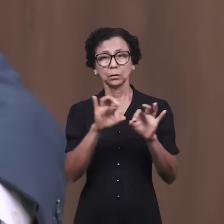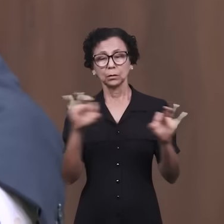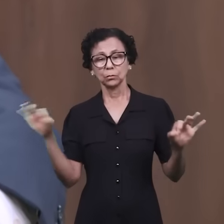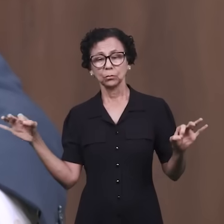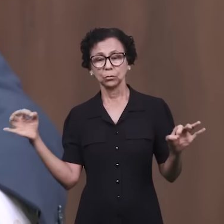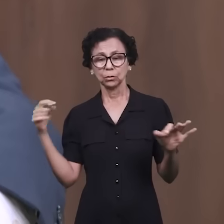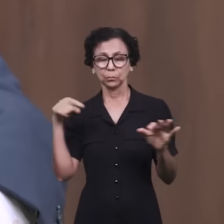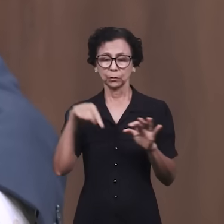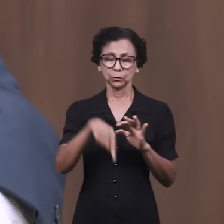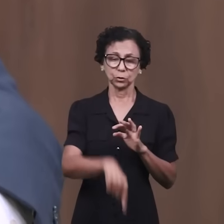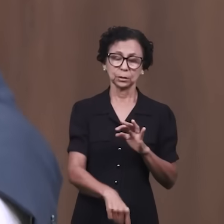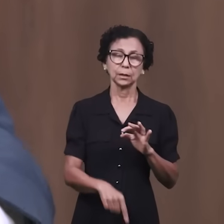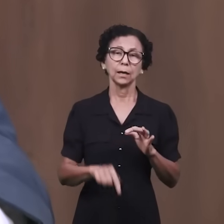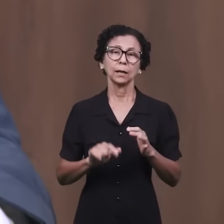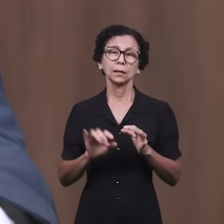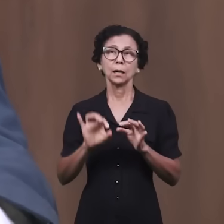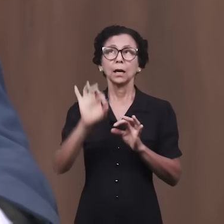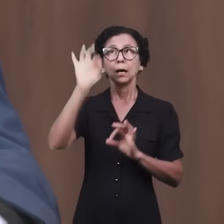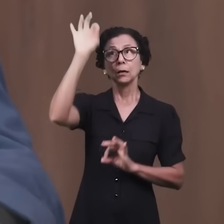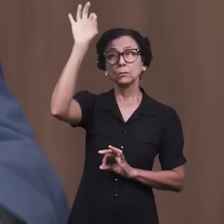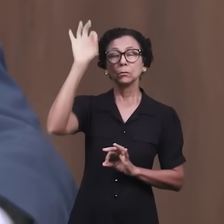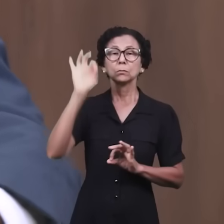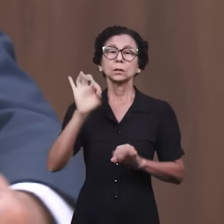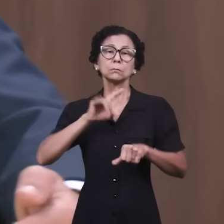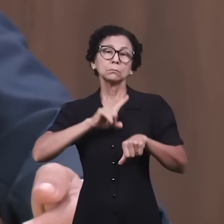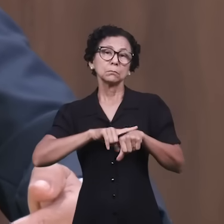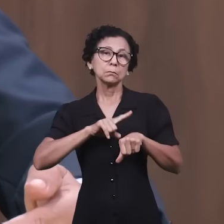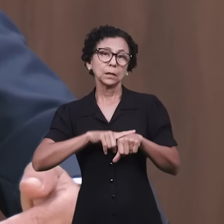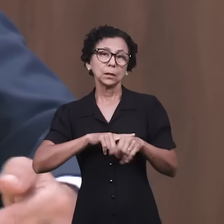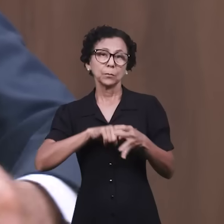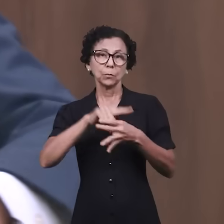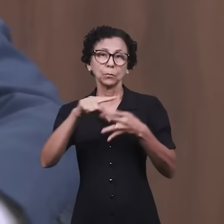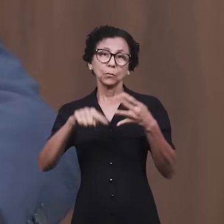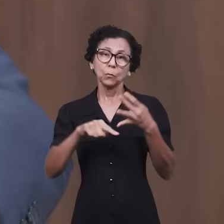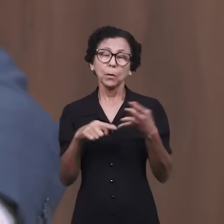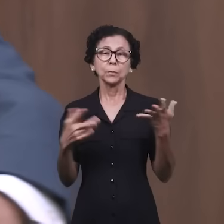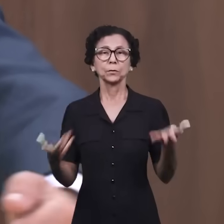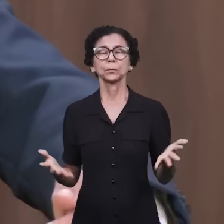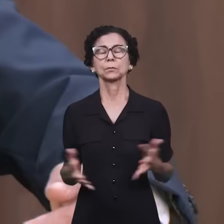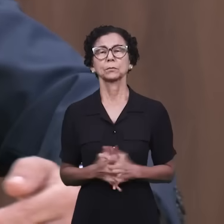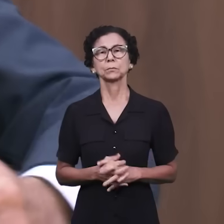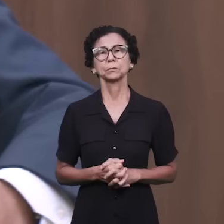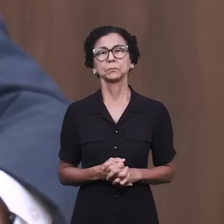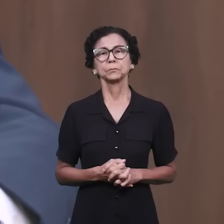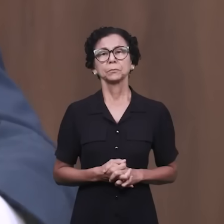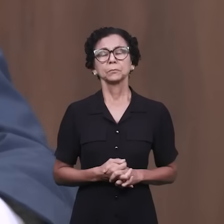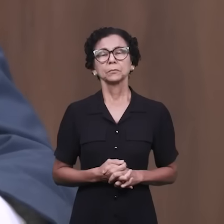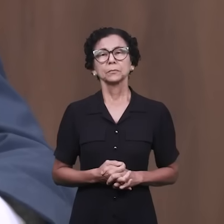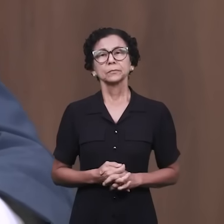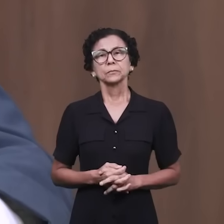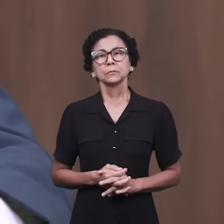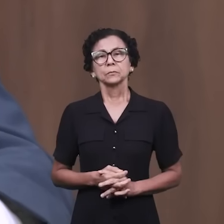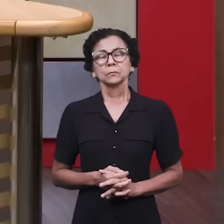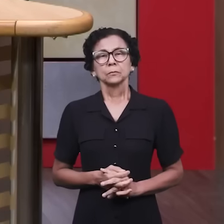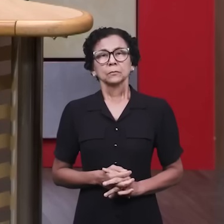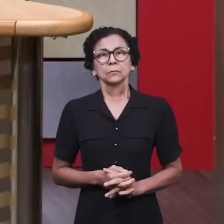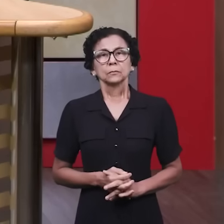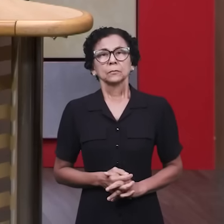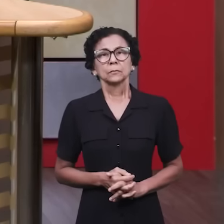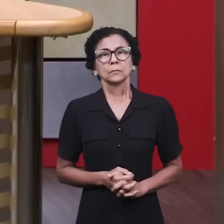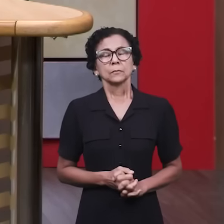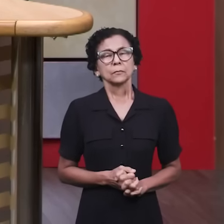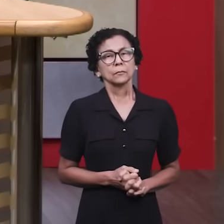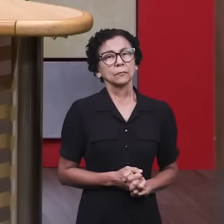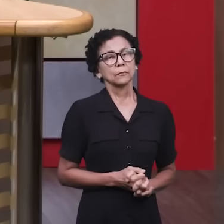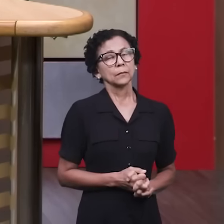altura e tempo, que é a quarta. Teria alguma coisa além disso? Então, o que está além disso? Vamos usar uma palavra que todo mundo